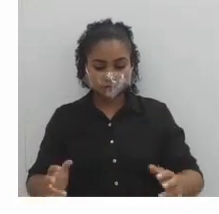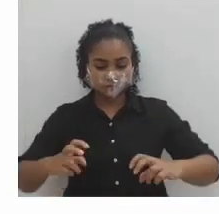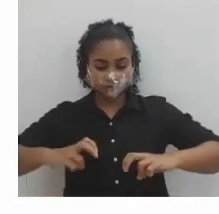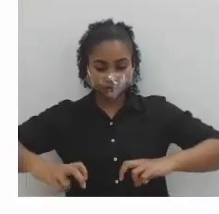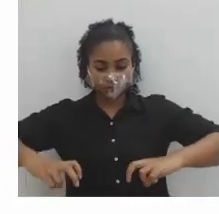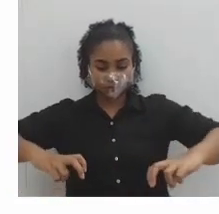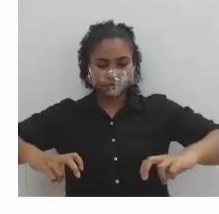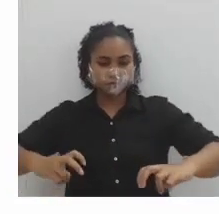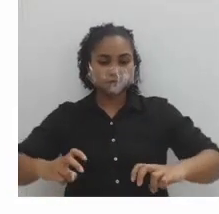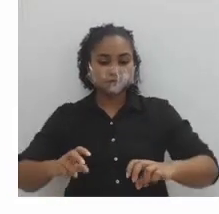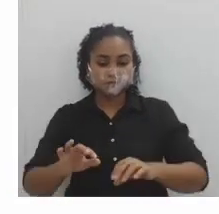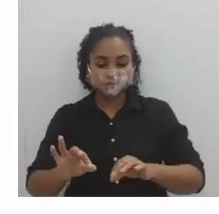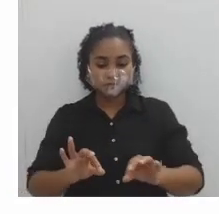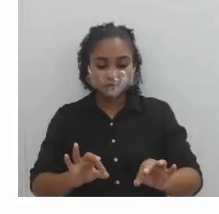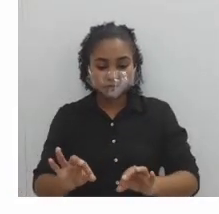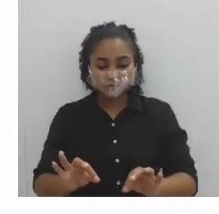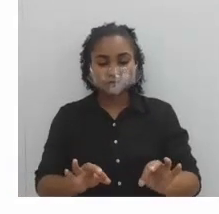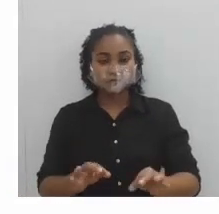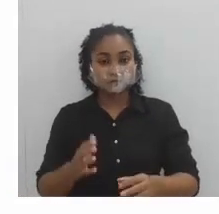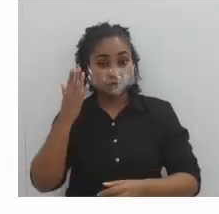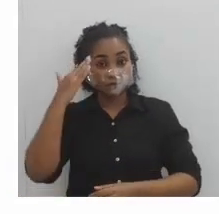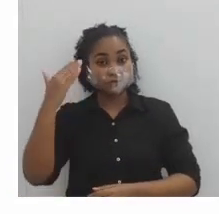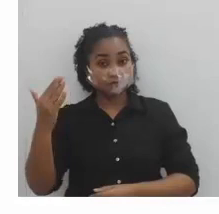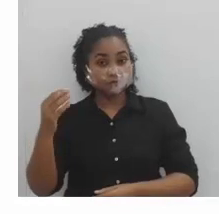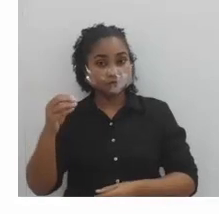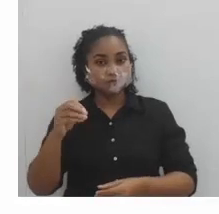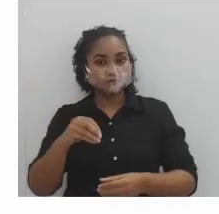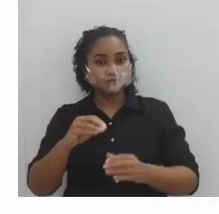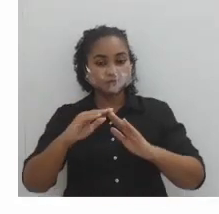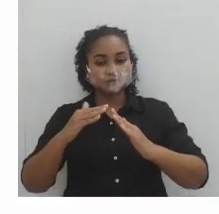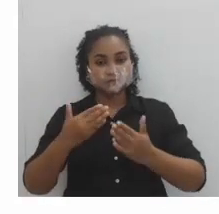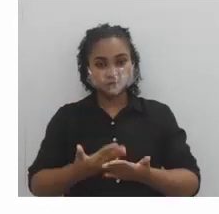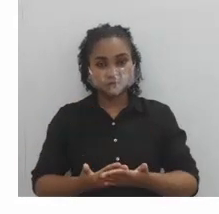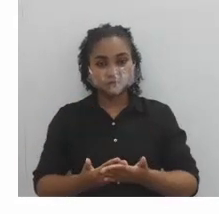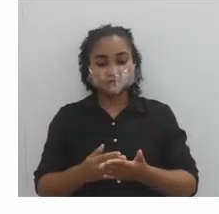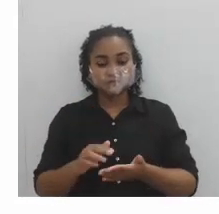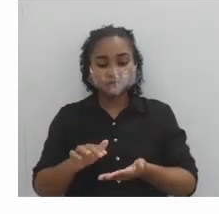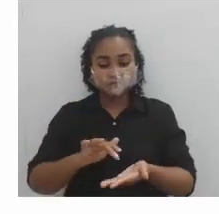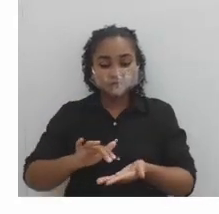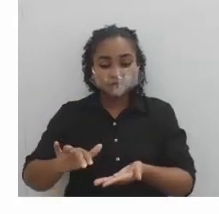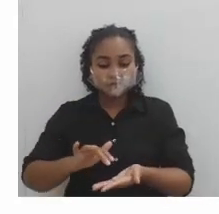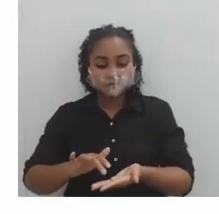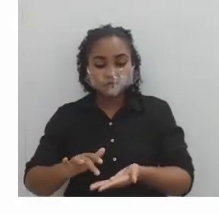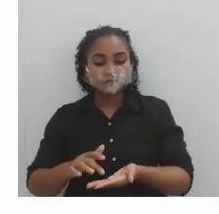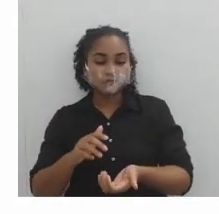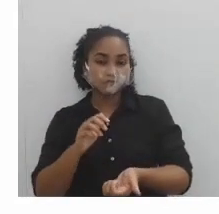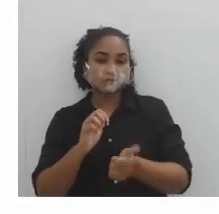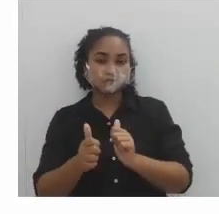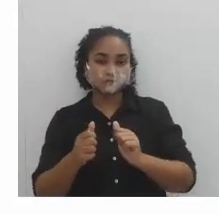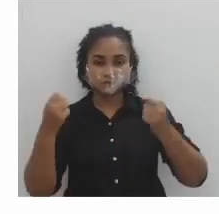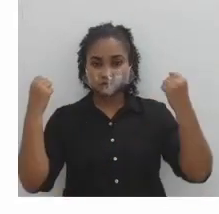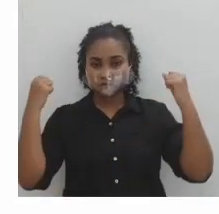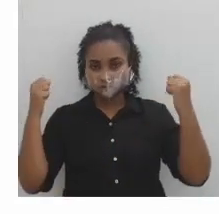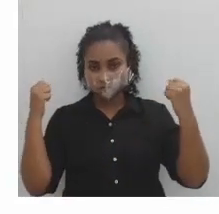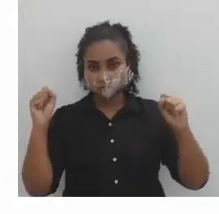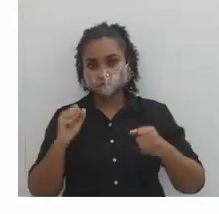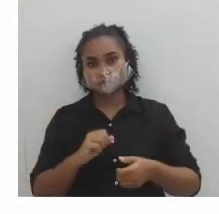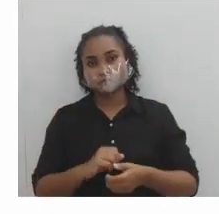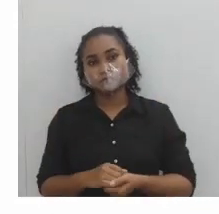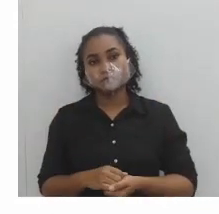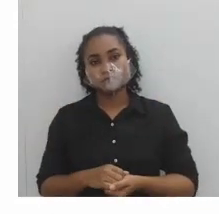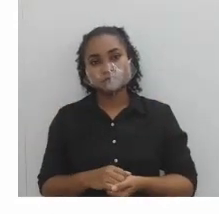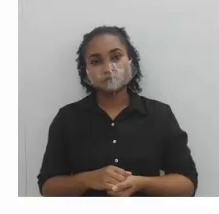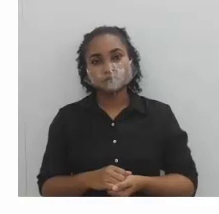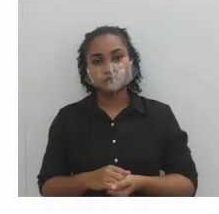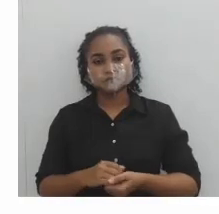dominó, é muito famoso nas escolas, jogo de botão, jogos esportivos,